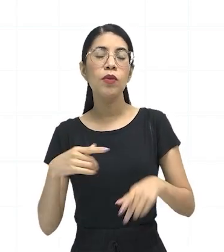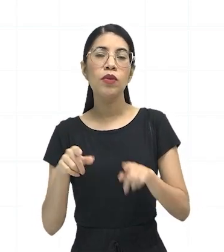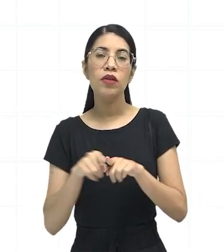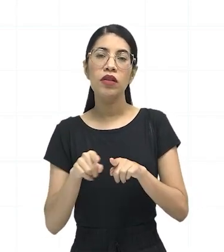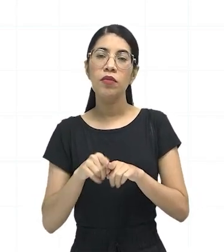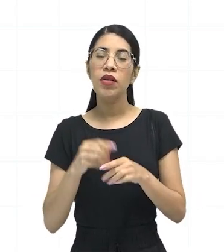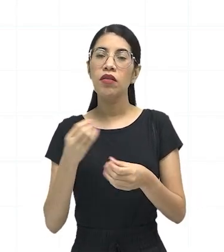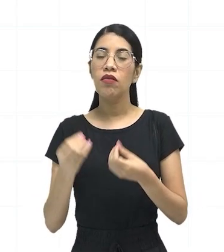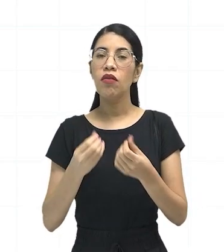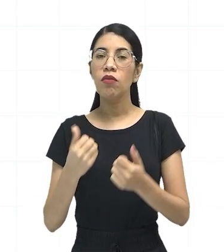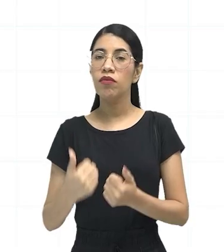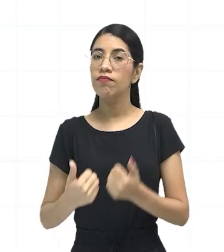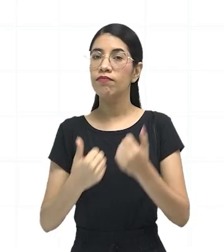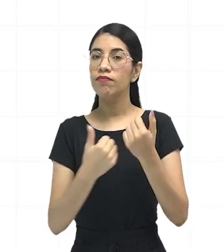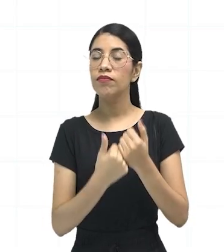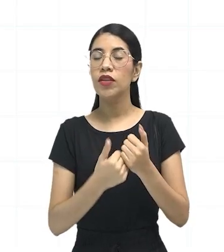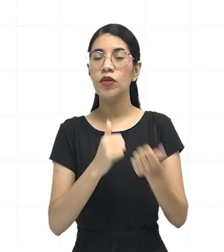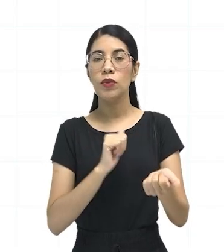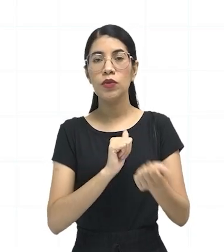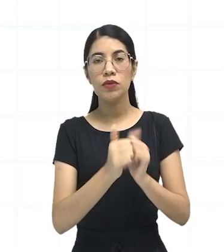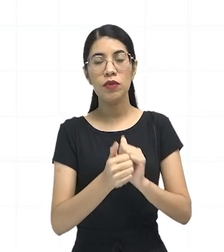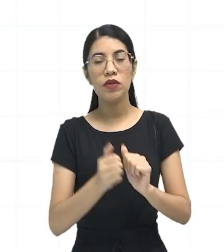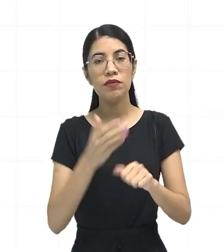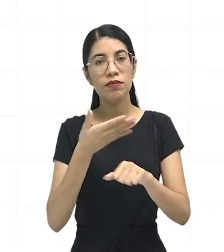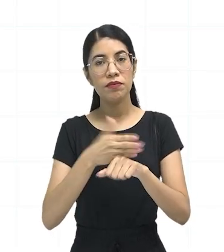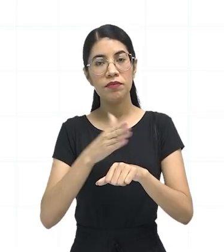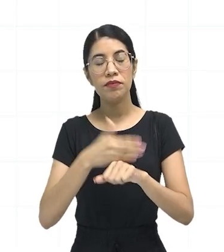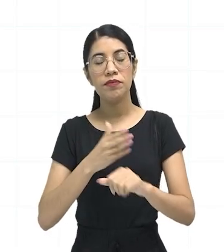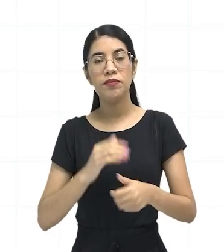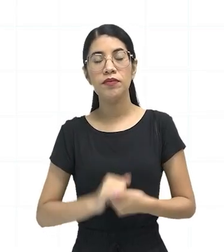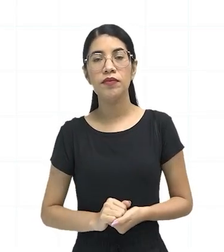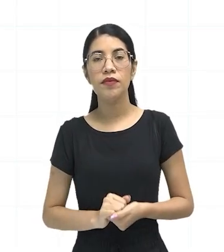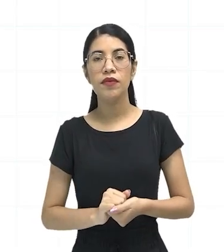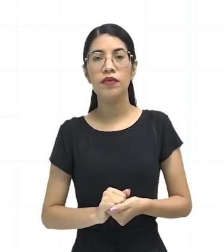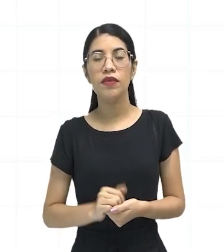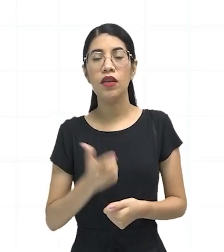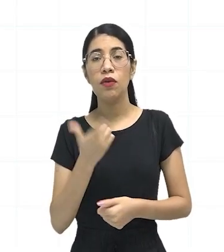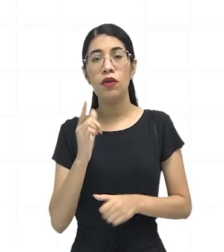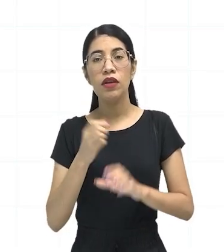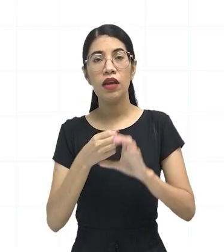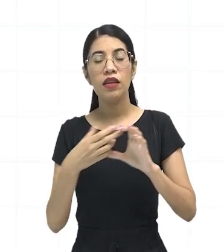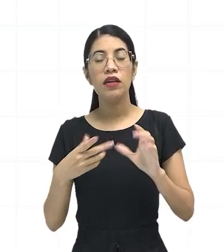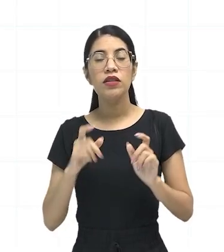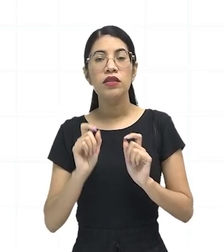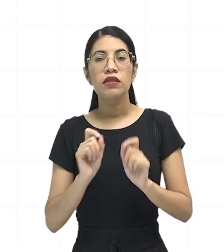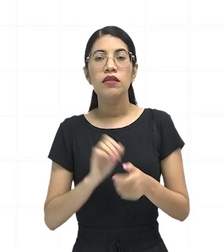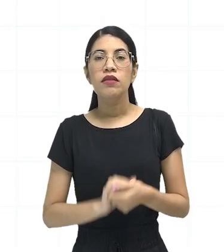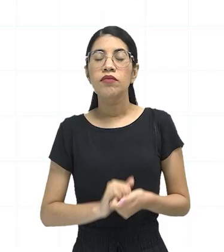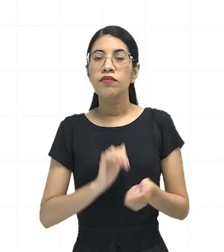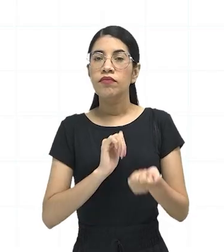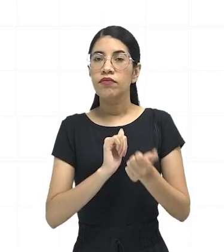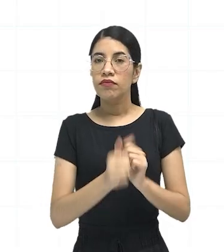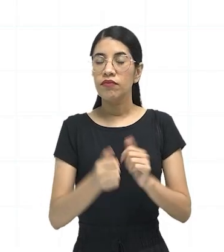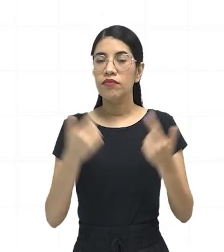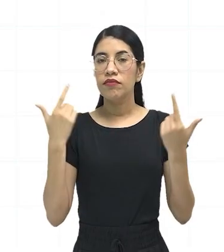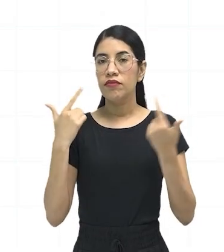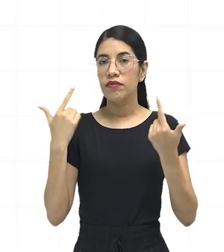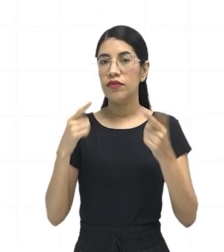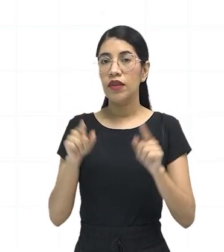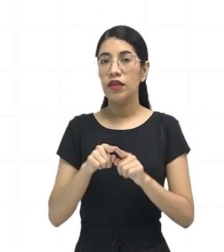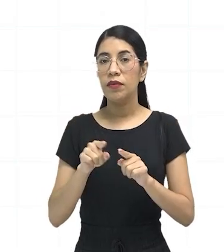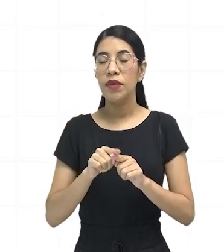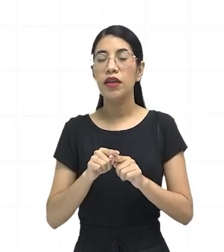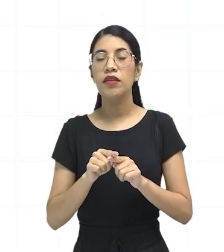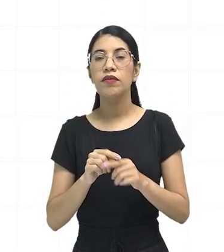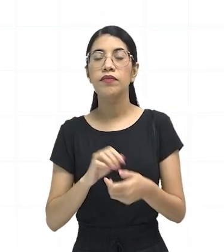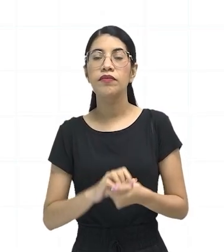aí dos esportes, tá bom? Outras características é que esse esporte como lazer, você vai ter